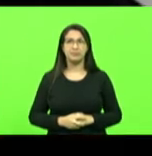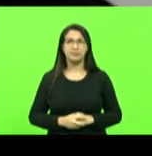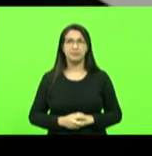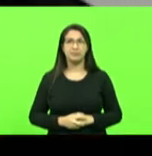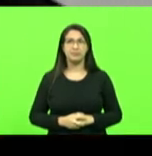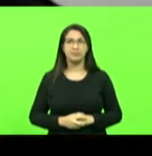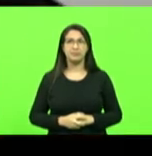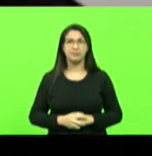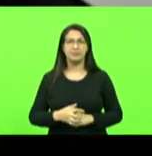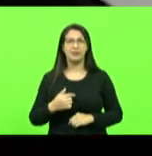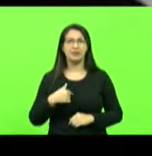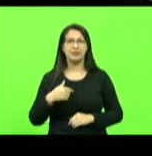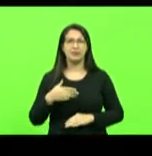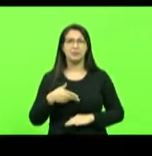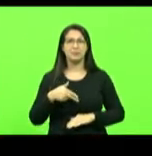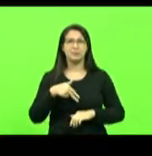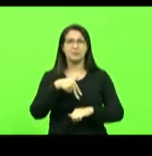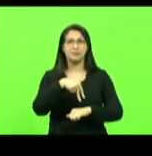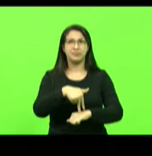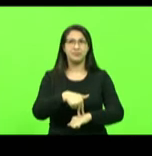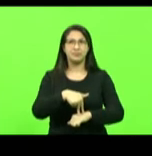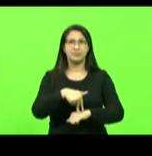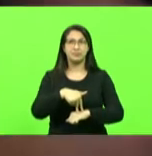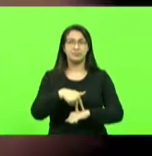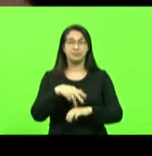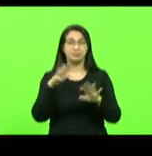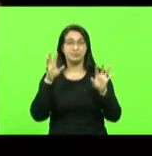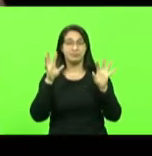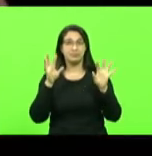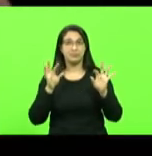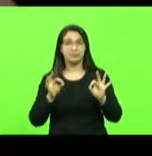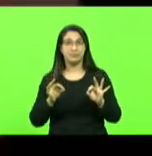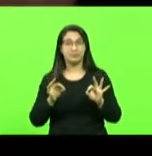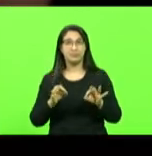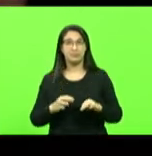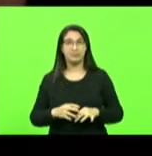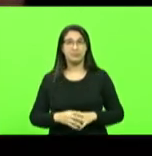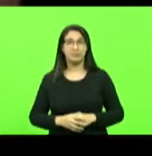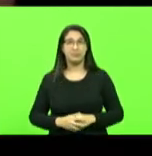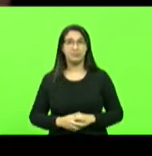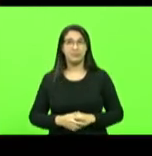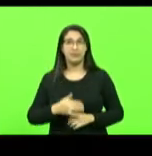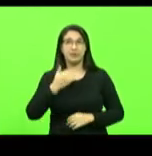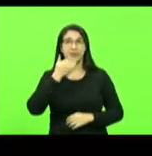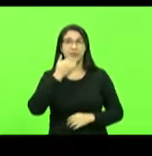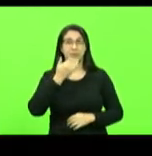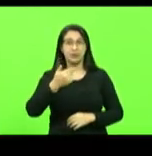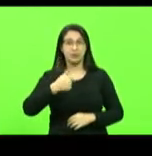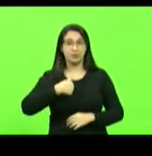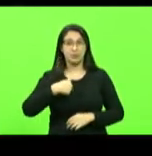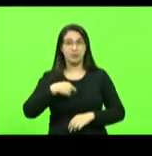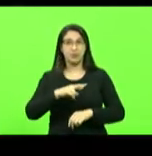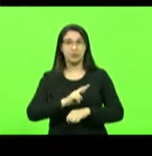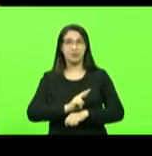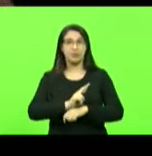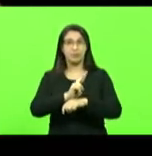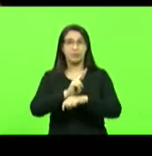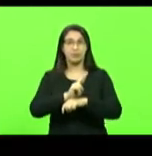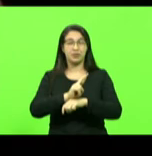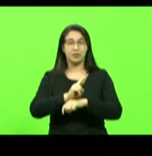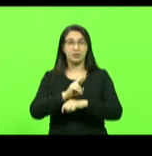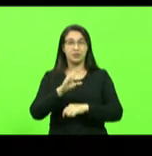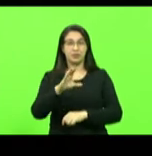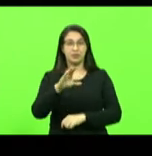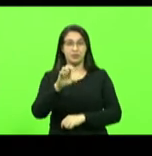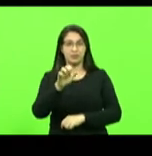Estou aqui, não sei por que motivo, mas pediram para representar o SEAS